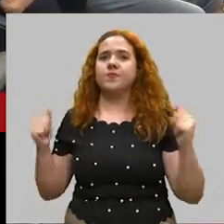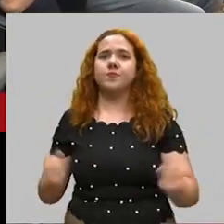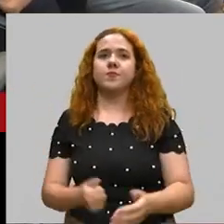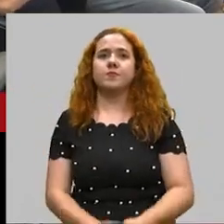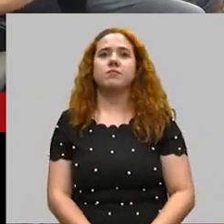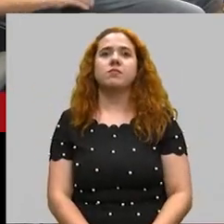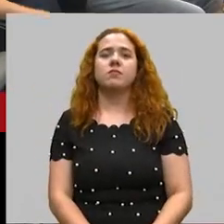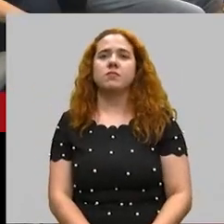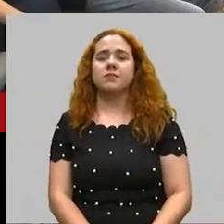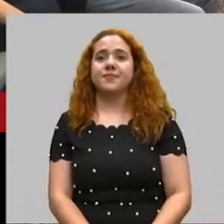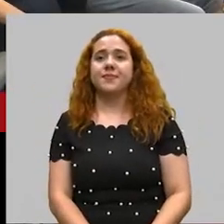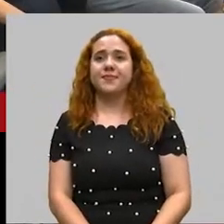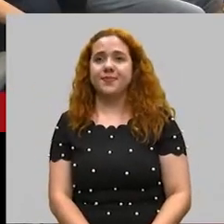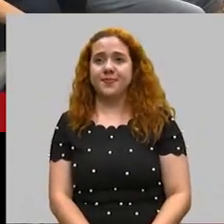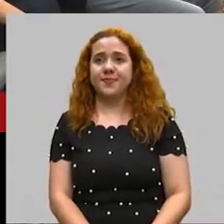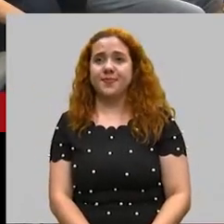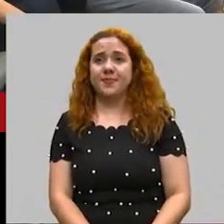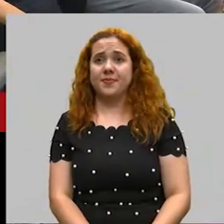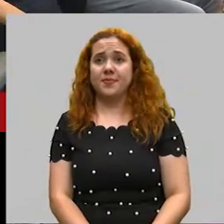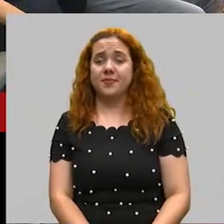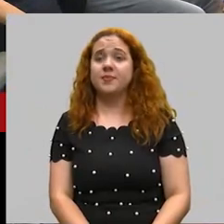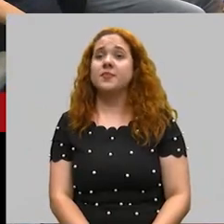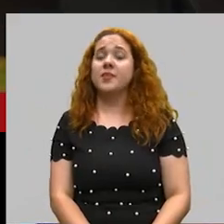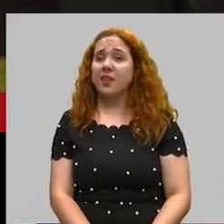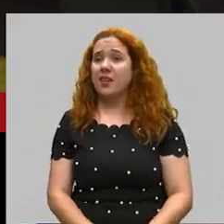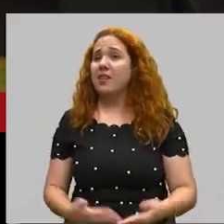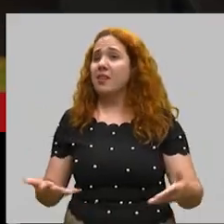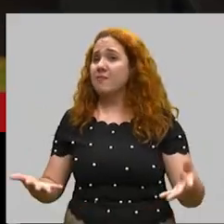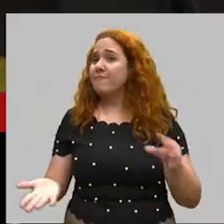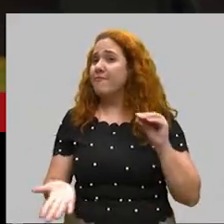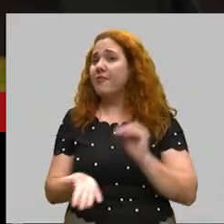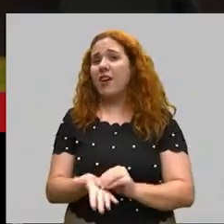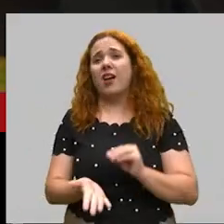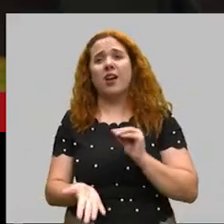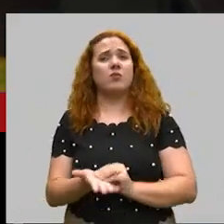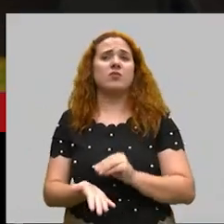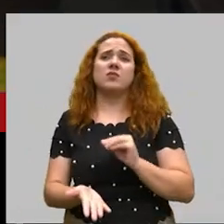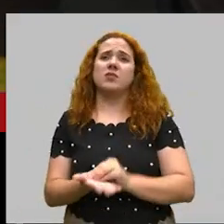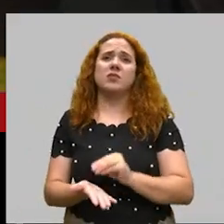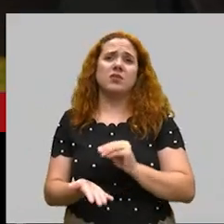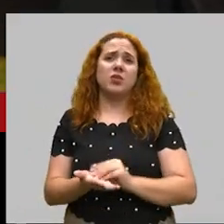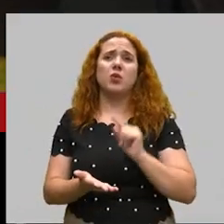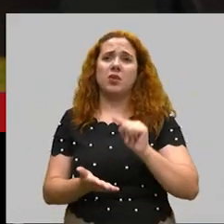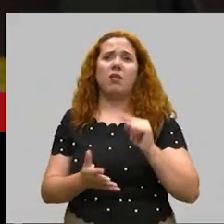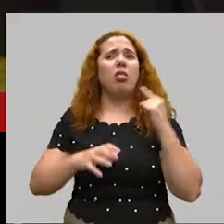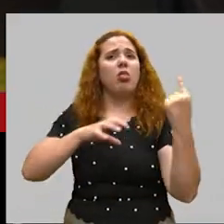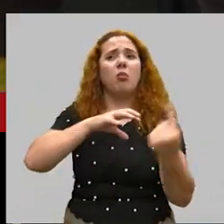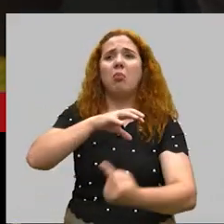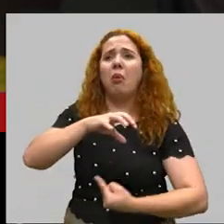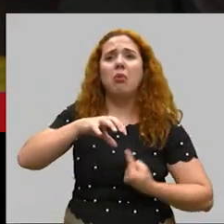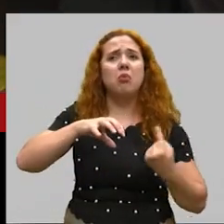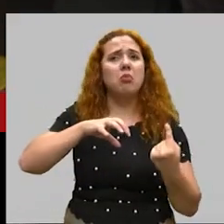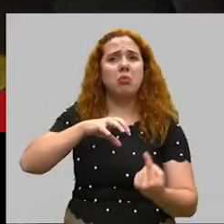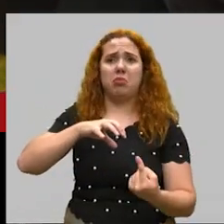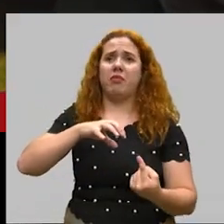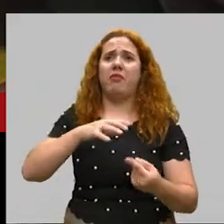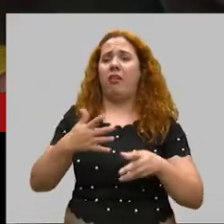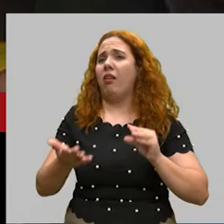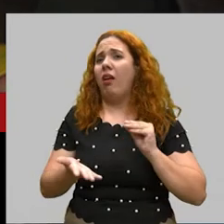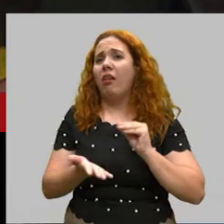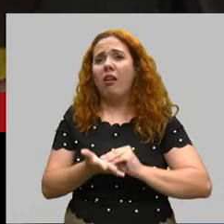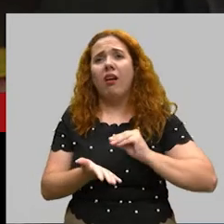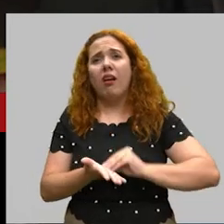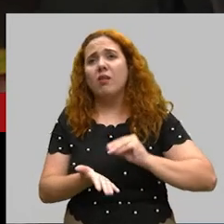Deus E é isso que tá faltando no nosso mundo o que tá faltando no nosso